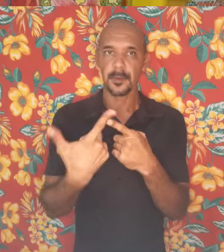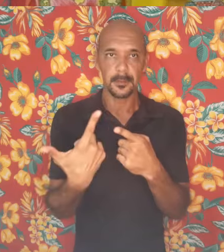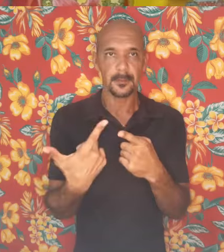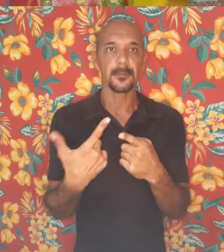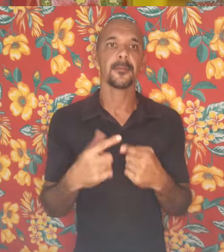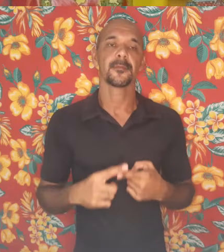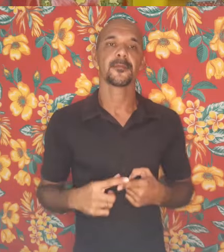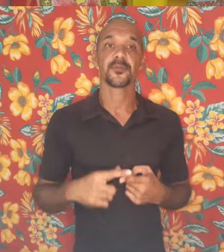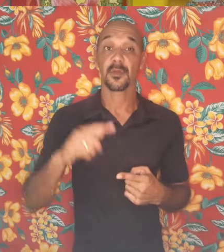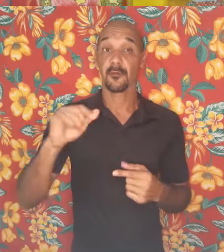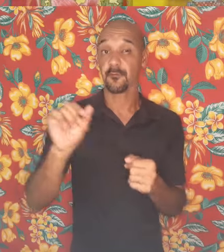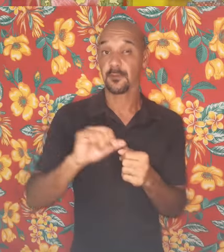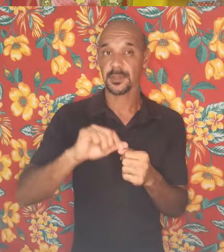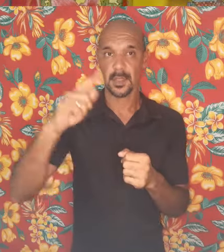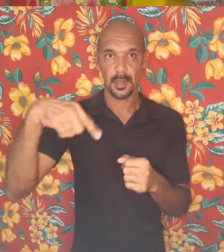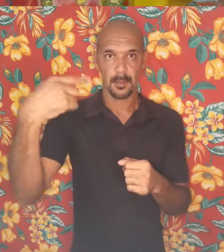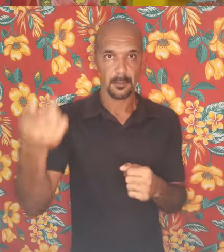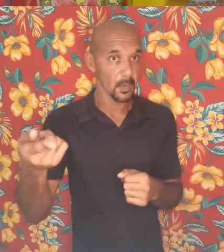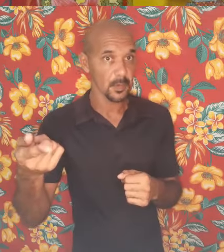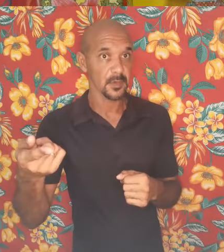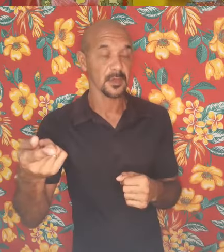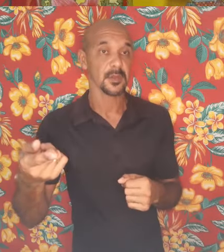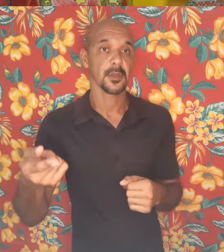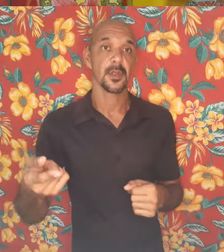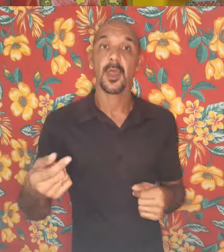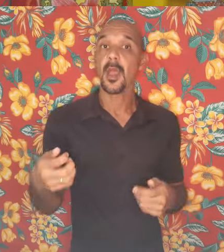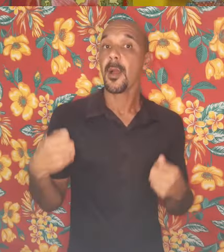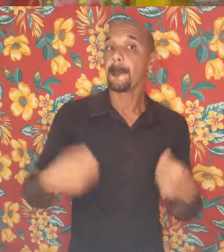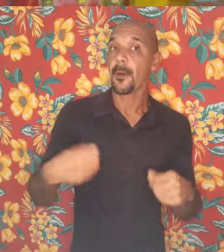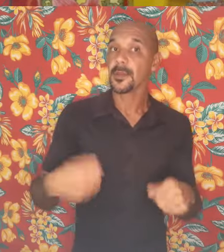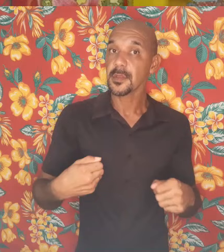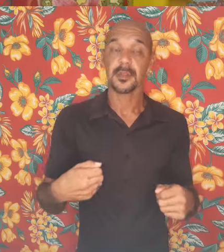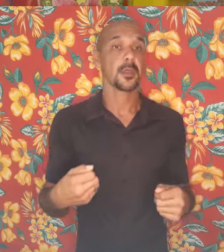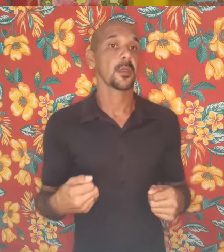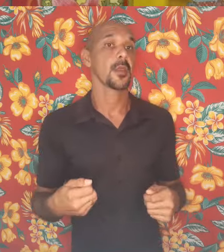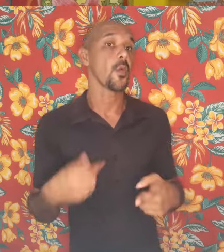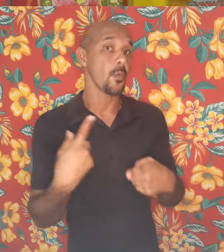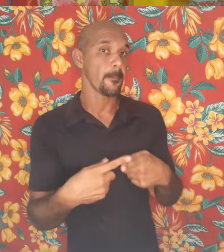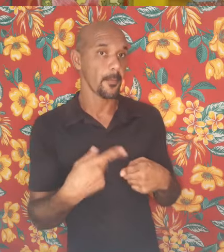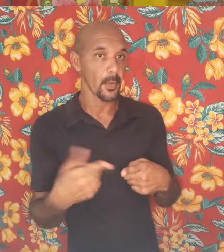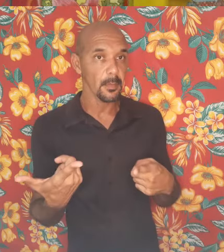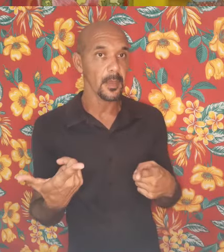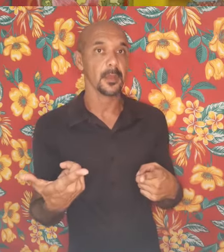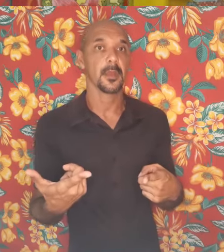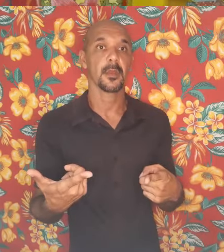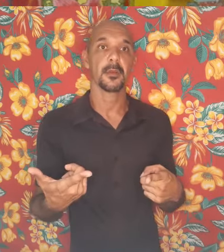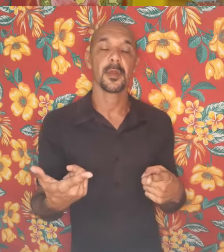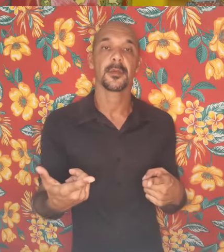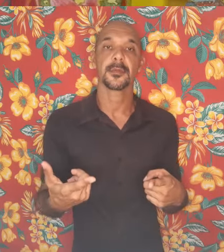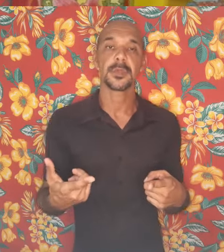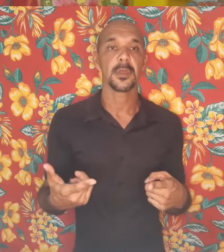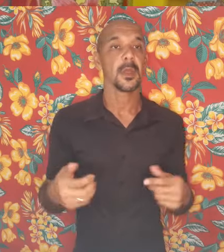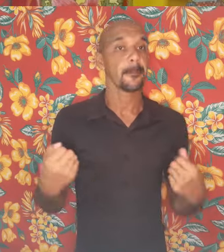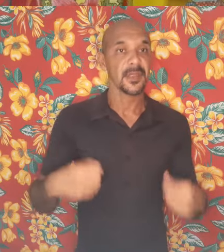quê? Porque a gente vai fazendo os processos dele de acabamento com todo